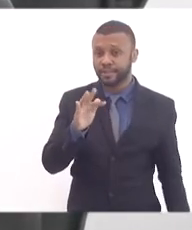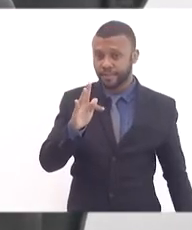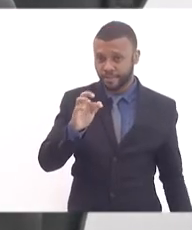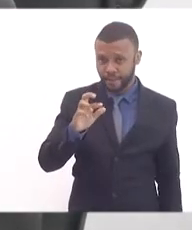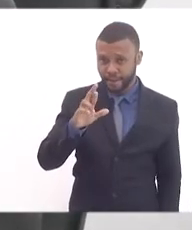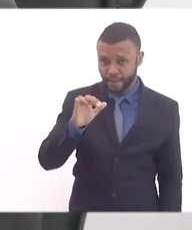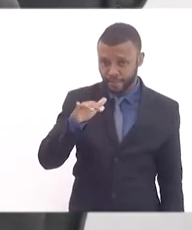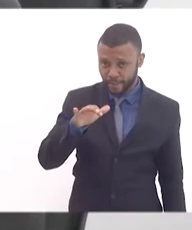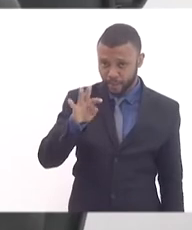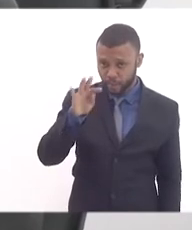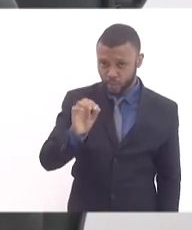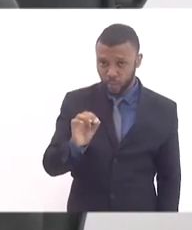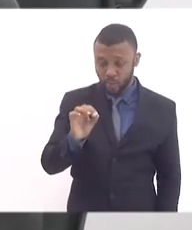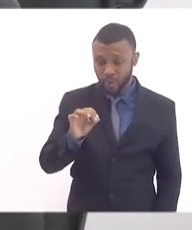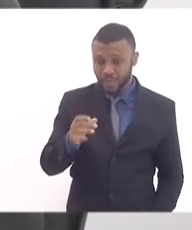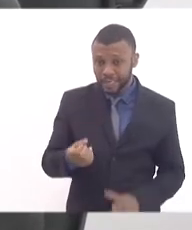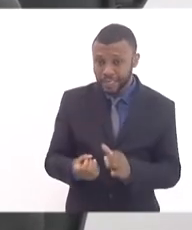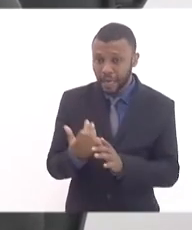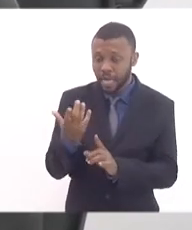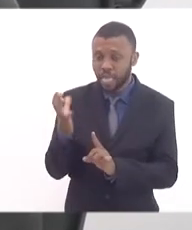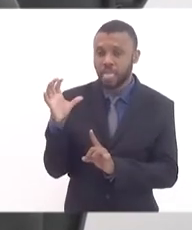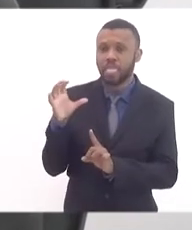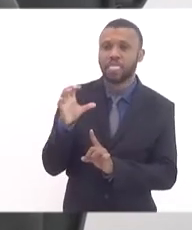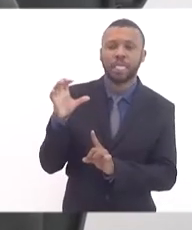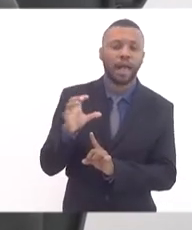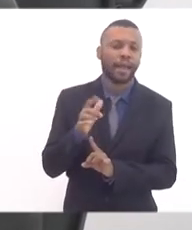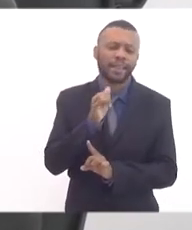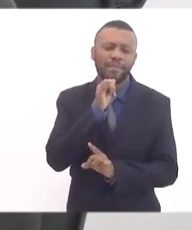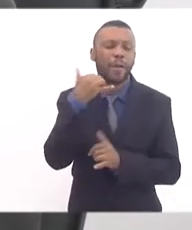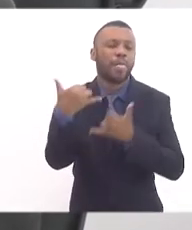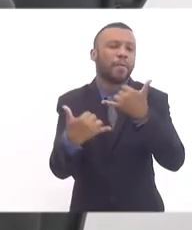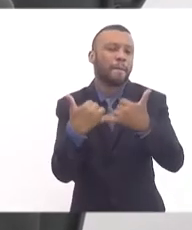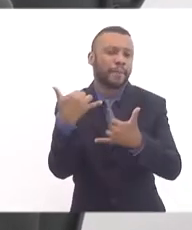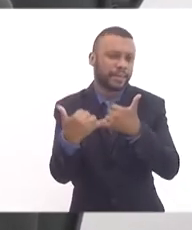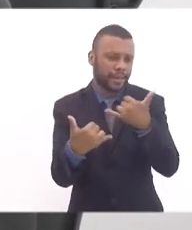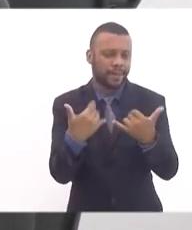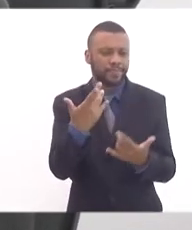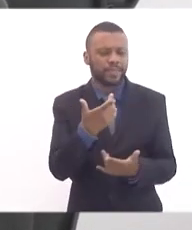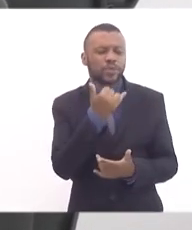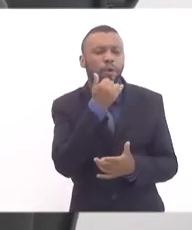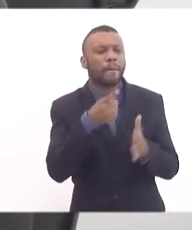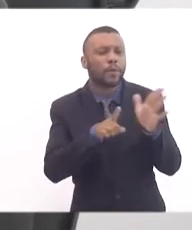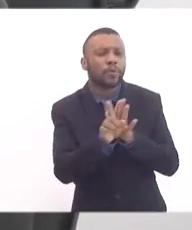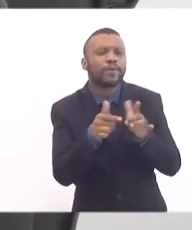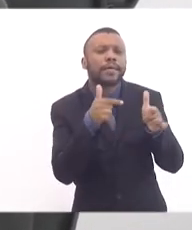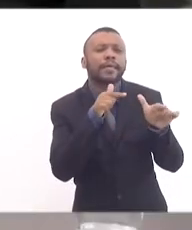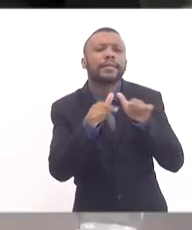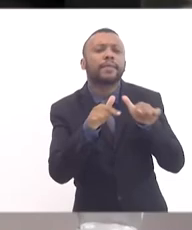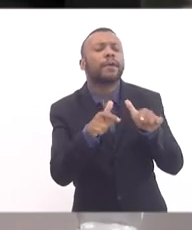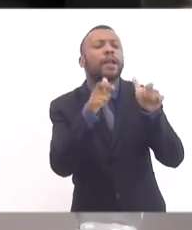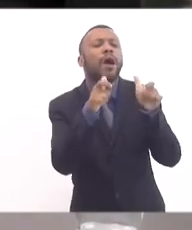impacto e vamos brincar consigo só tá trabalhando aonde